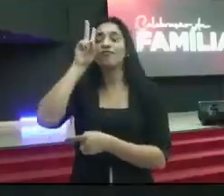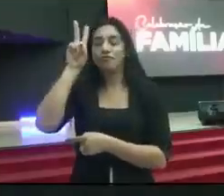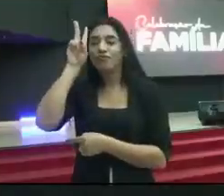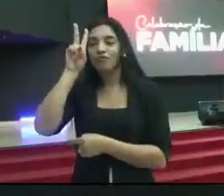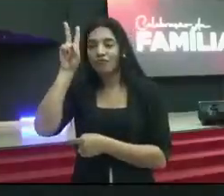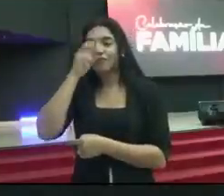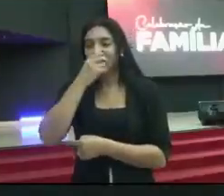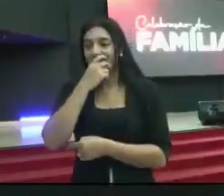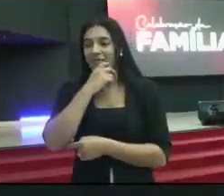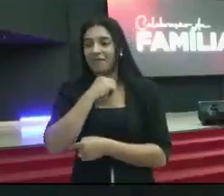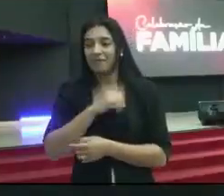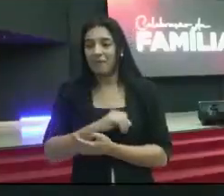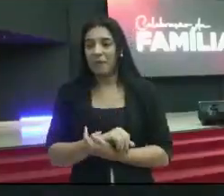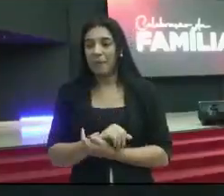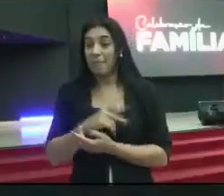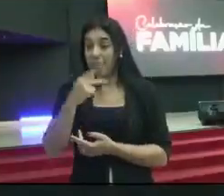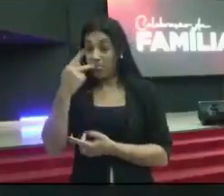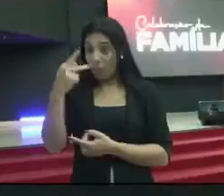você.